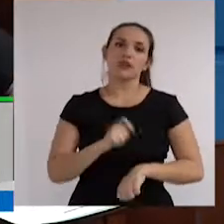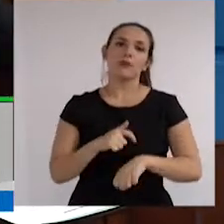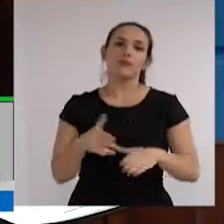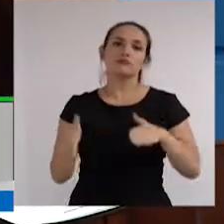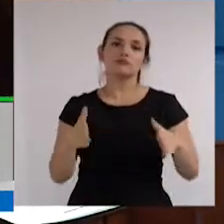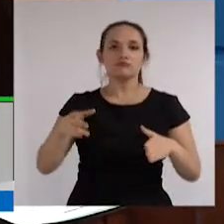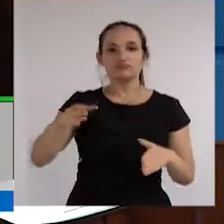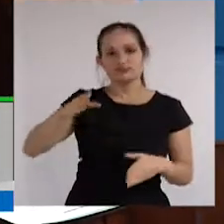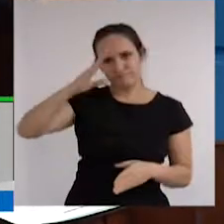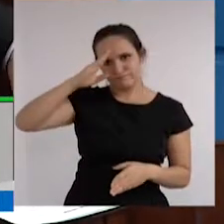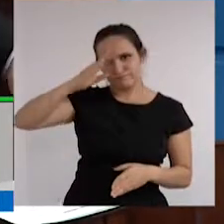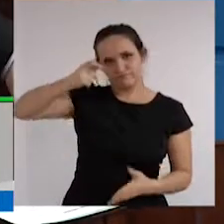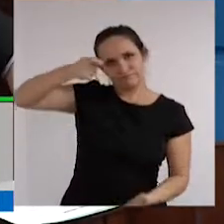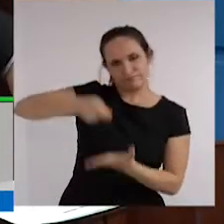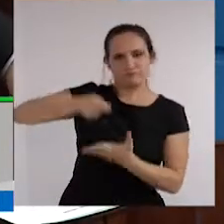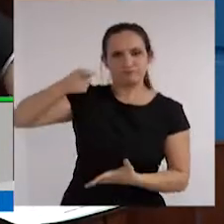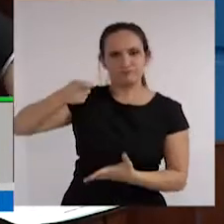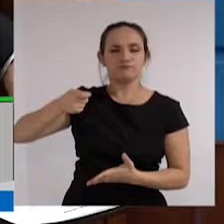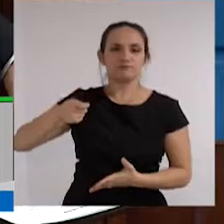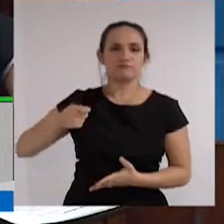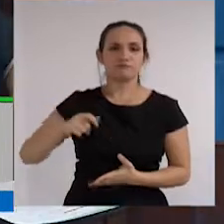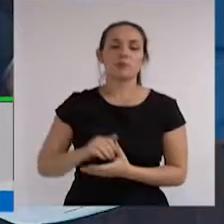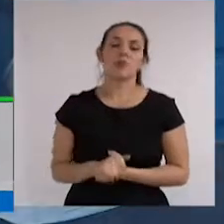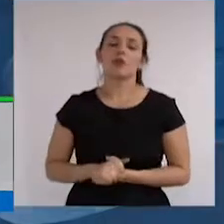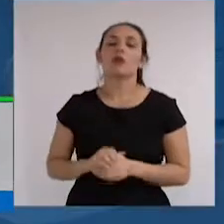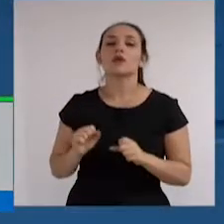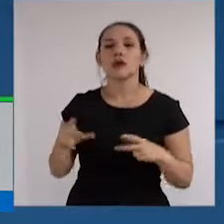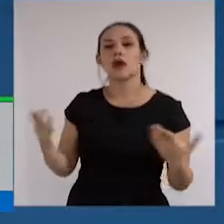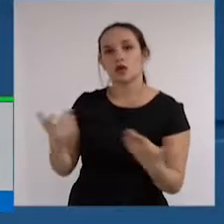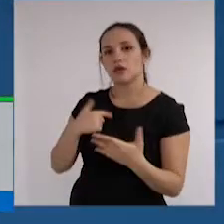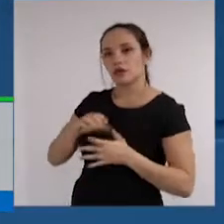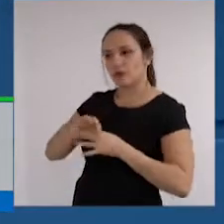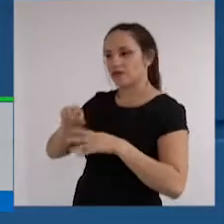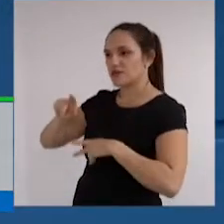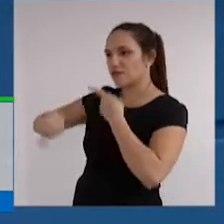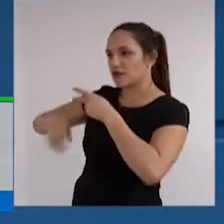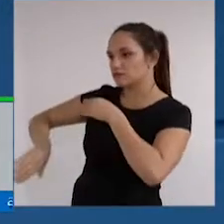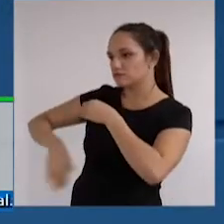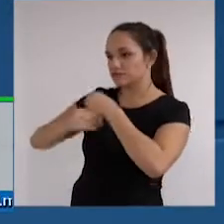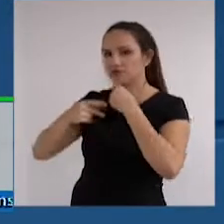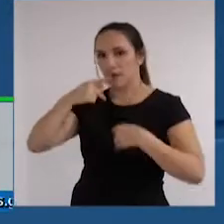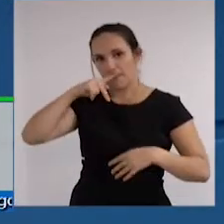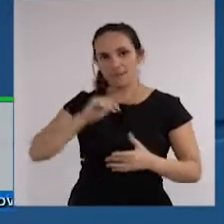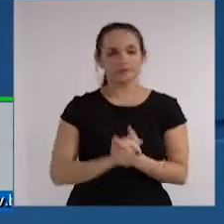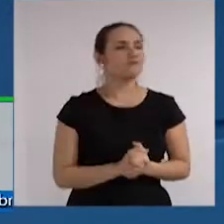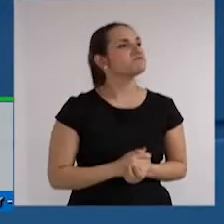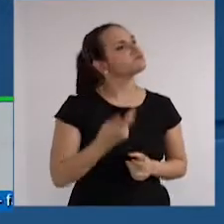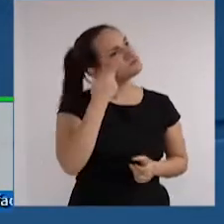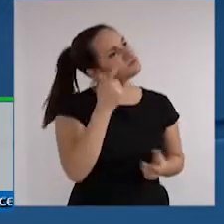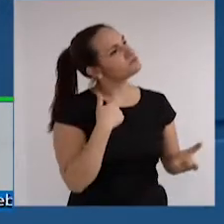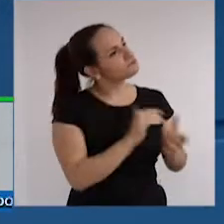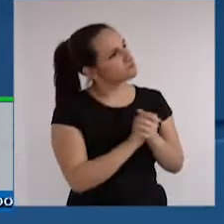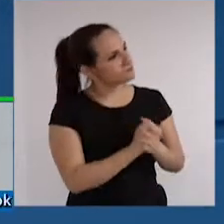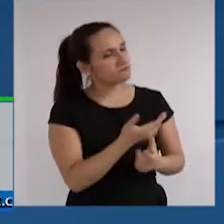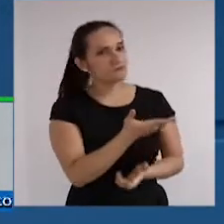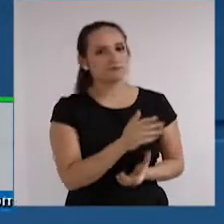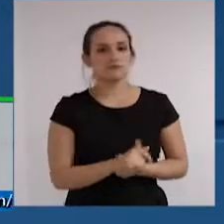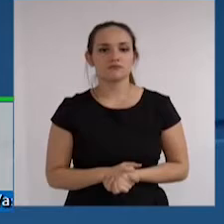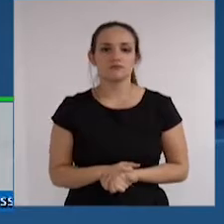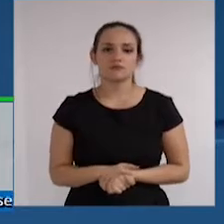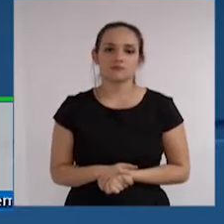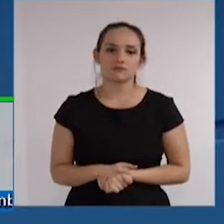período. Uma parte ao deputado Paulo Silvio. Deputado Pedro Kemp, parabéns. Vossa